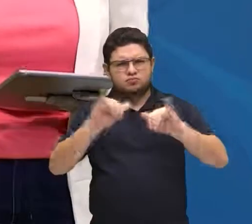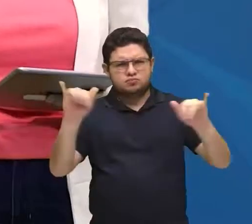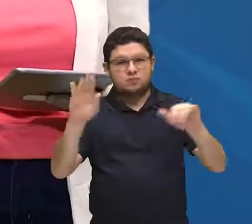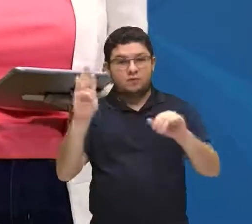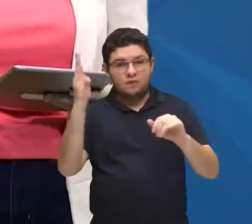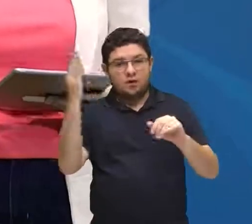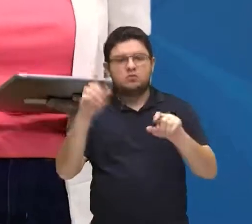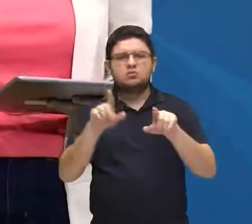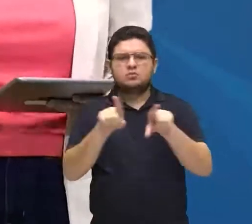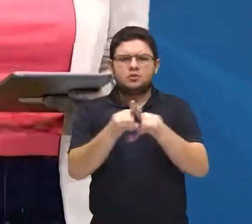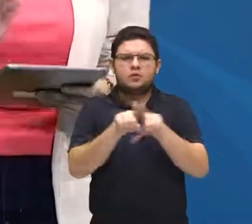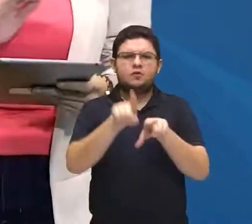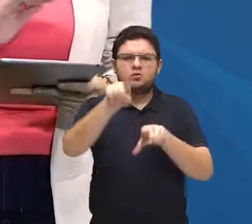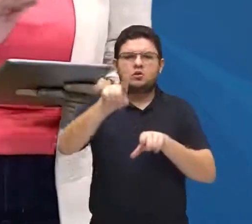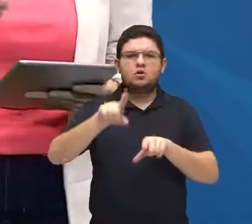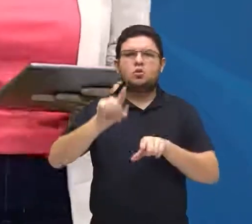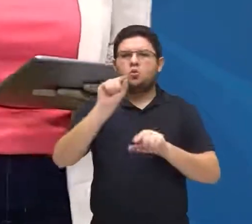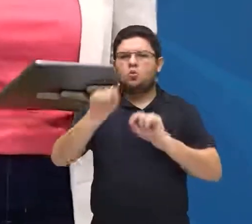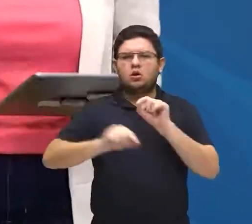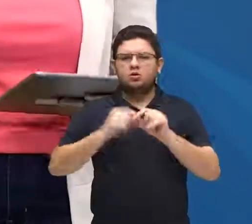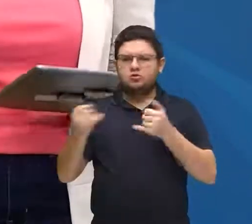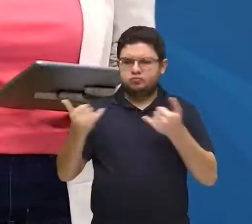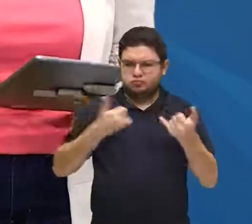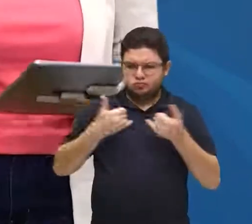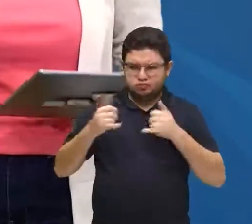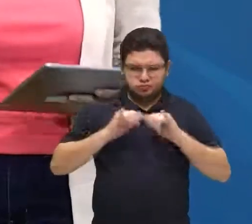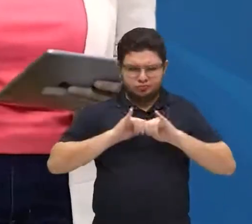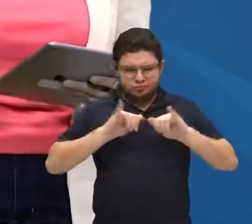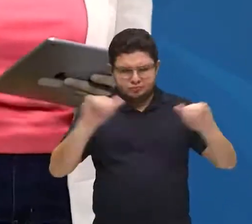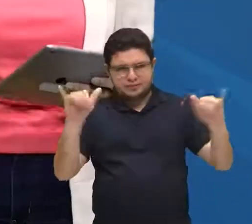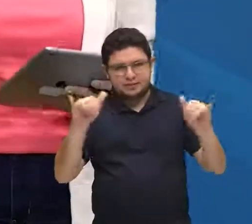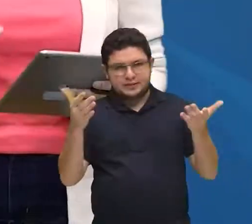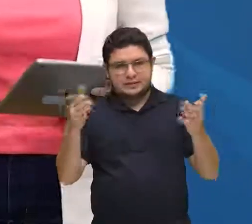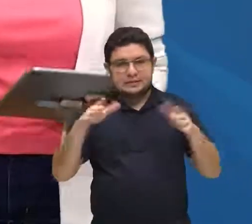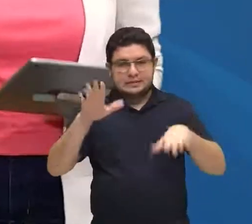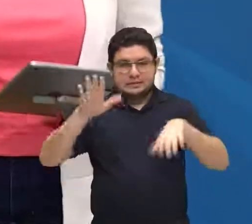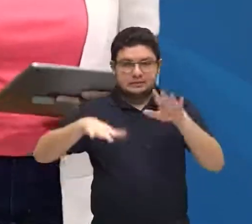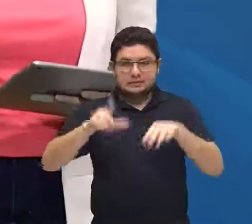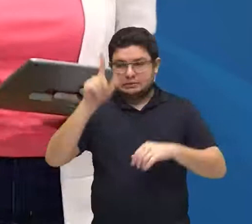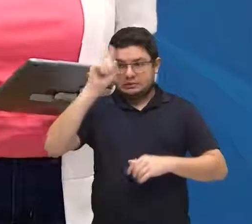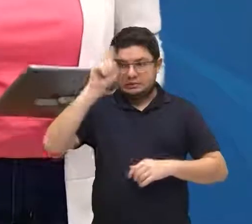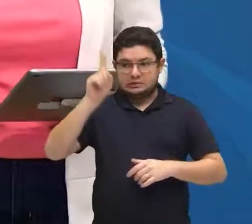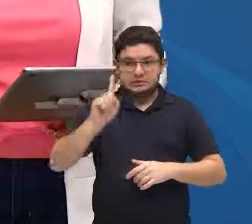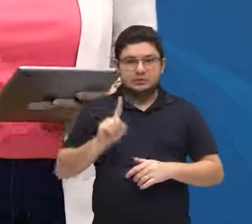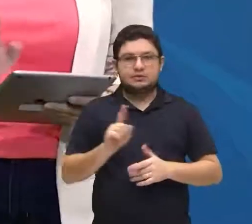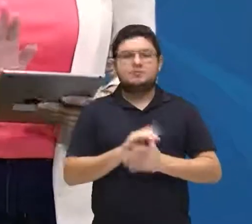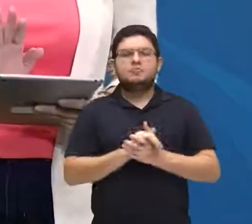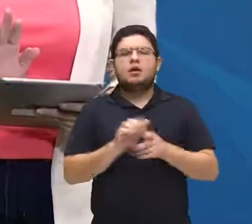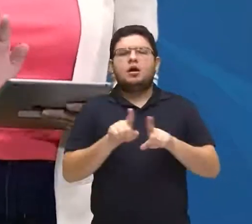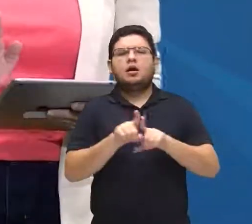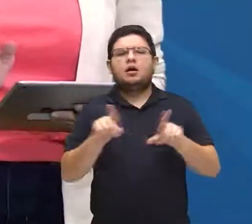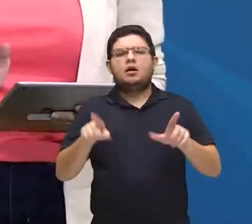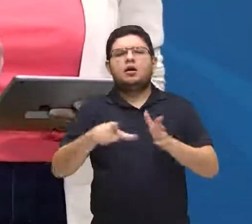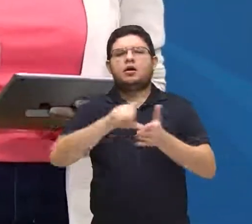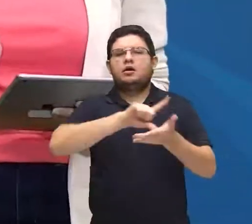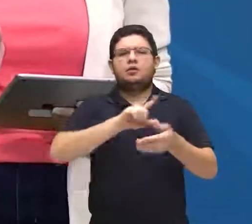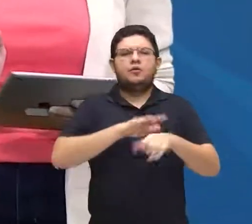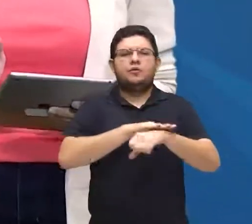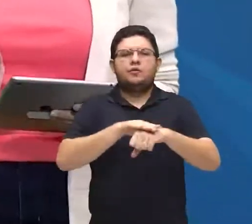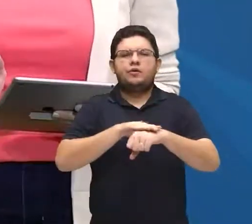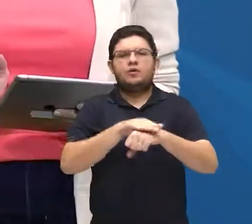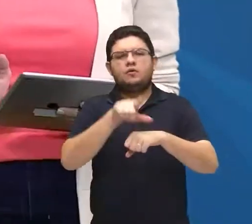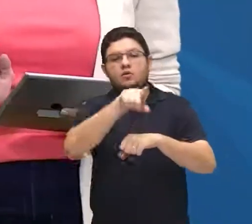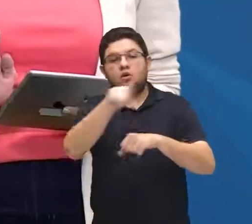sem intenção. Só que antes da gente começar a conversar sobre esse tema, a gente precisa fazer